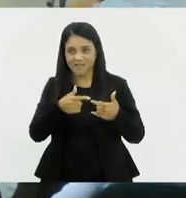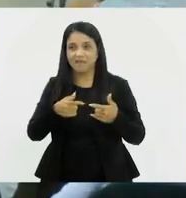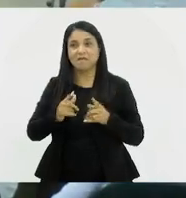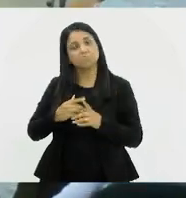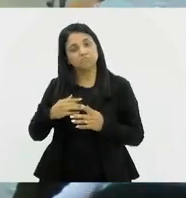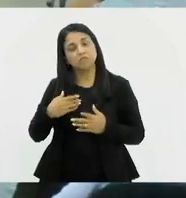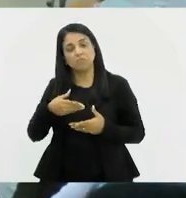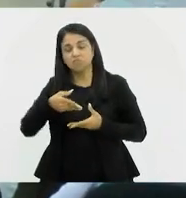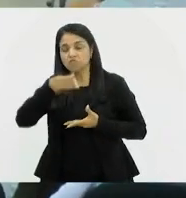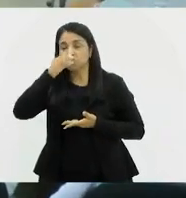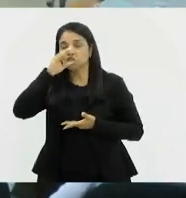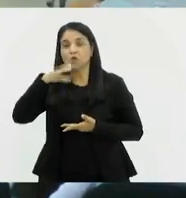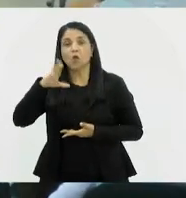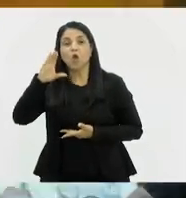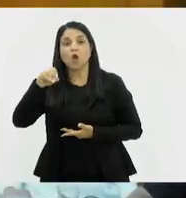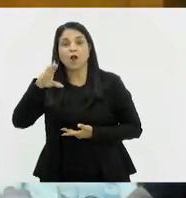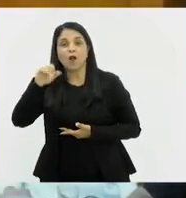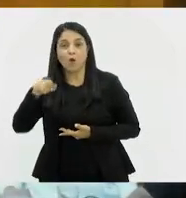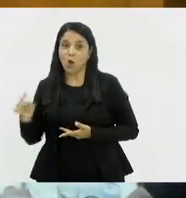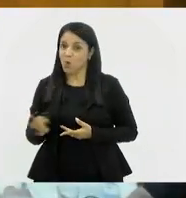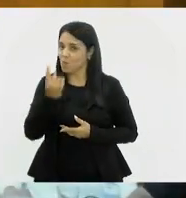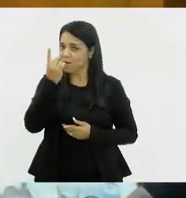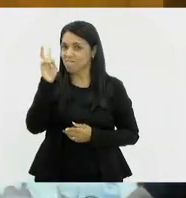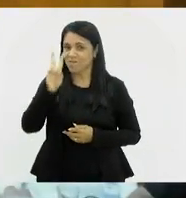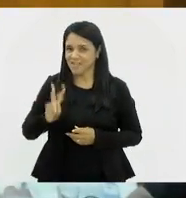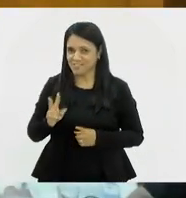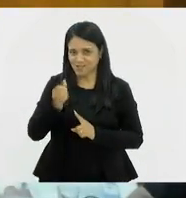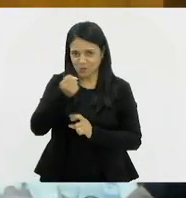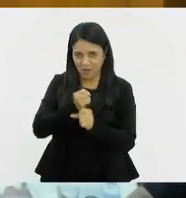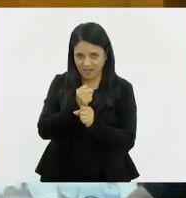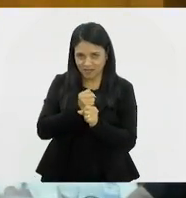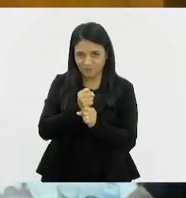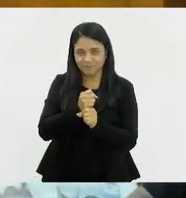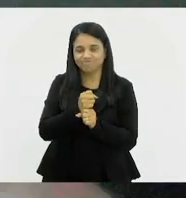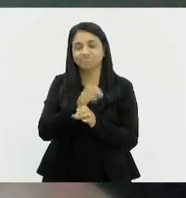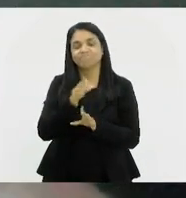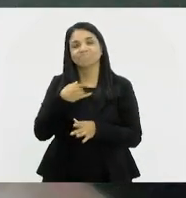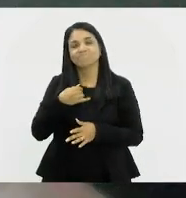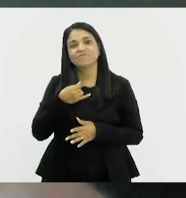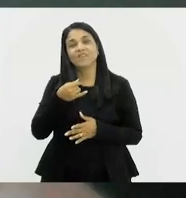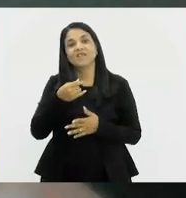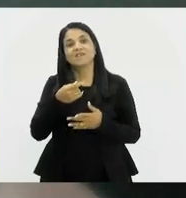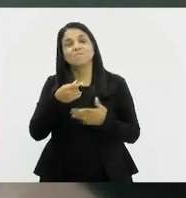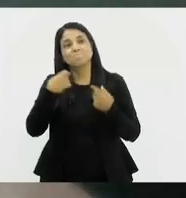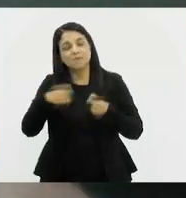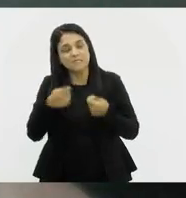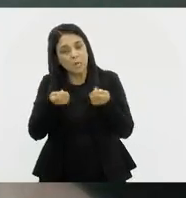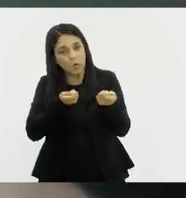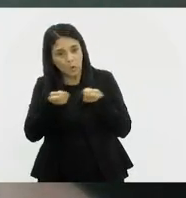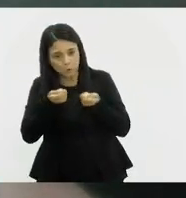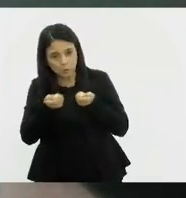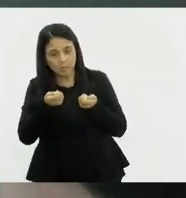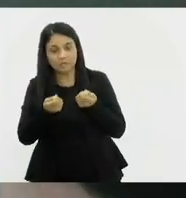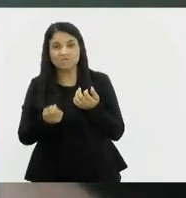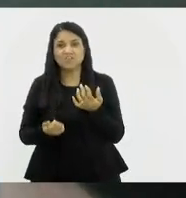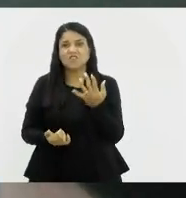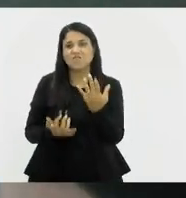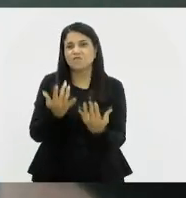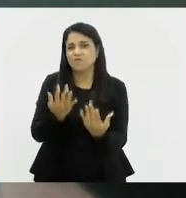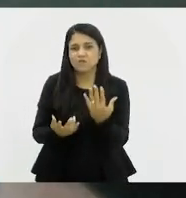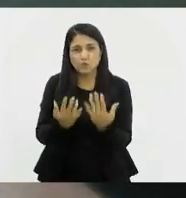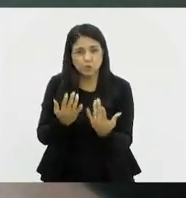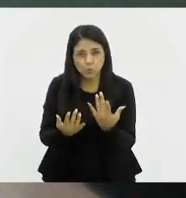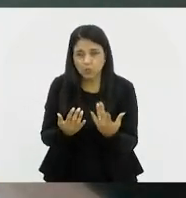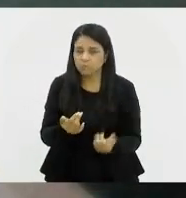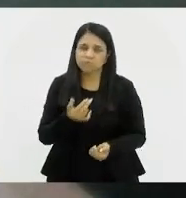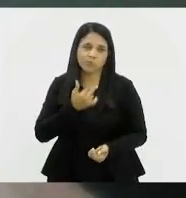por ano, né, Munir? Tá bom? Então, a bebida também não pode ser uma rotina. Frituras não pode